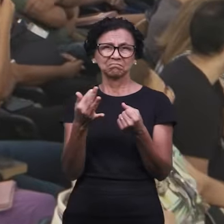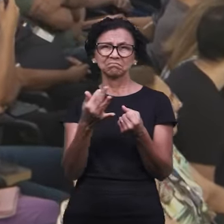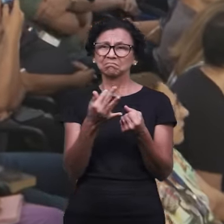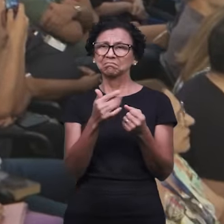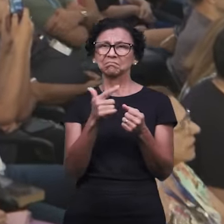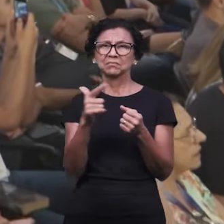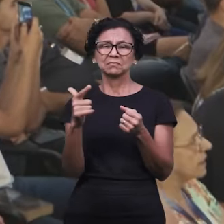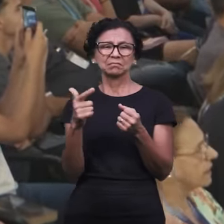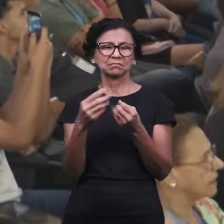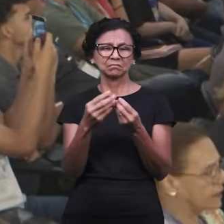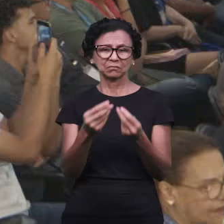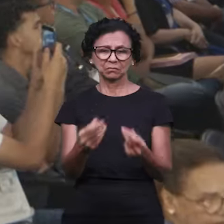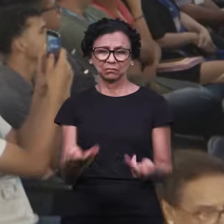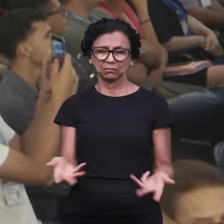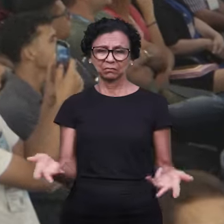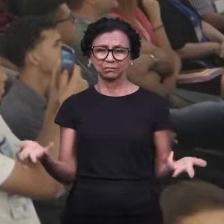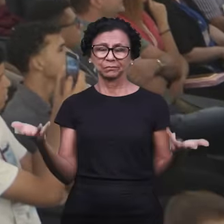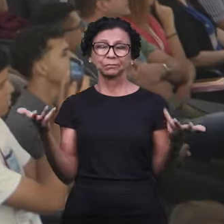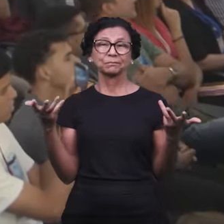desvanecer,